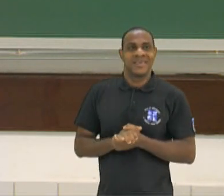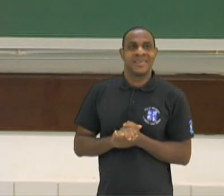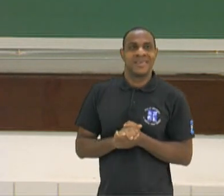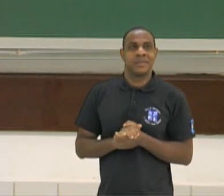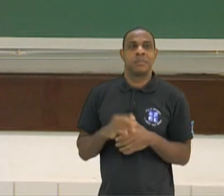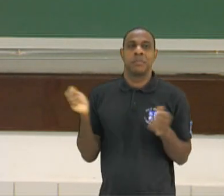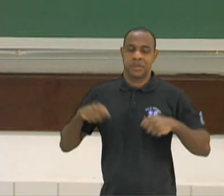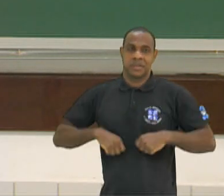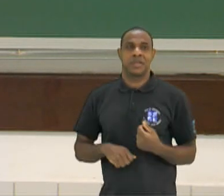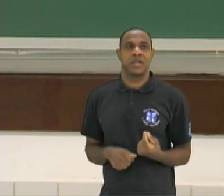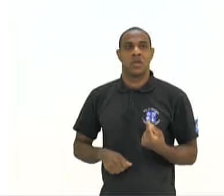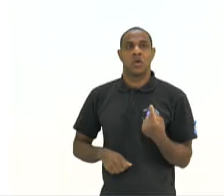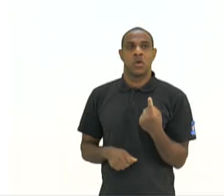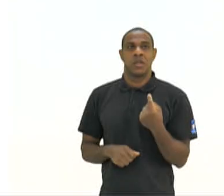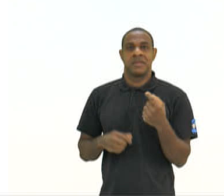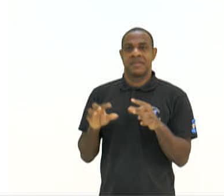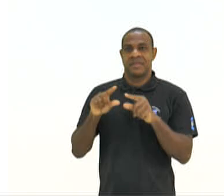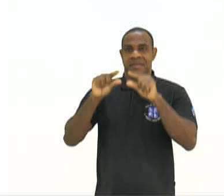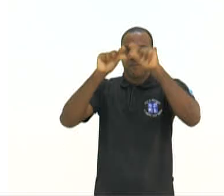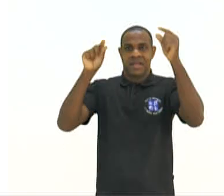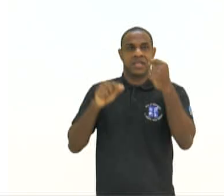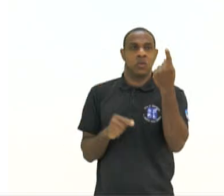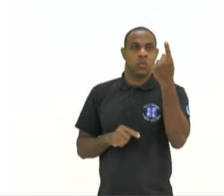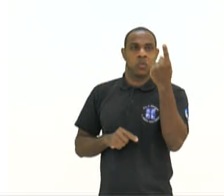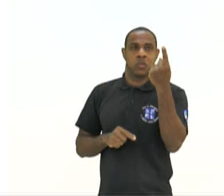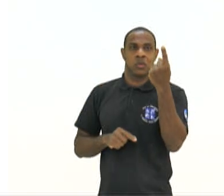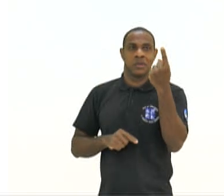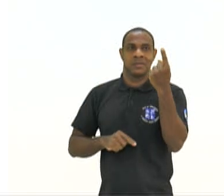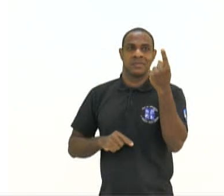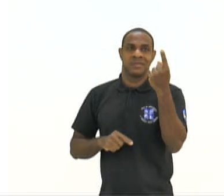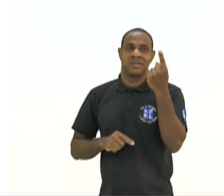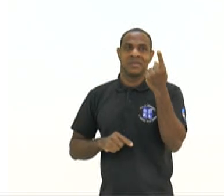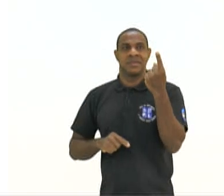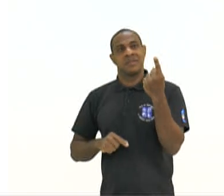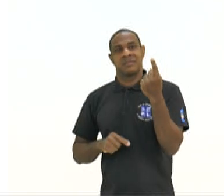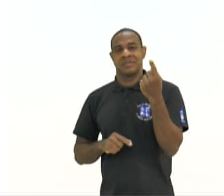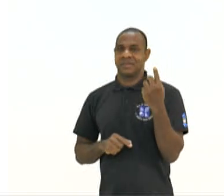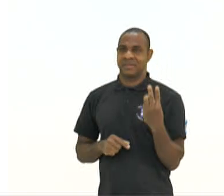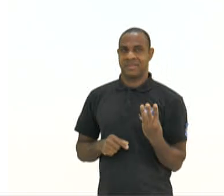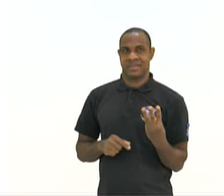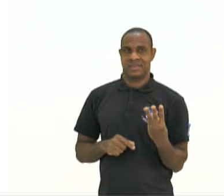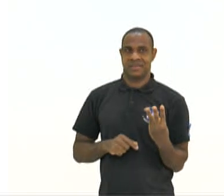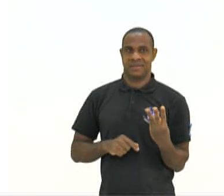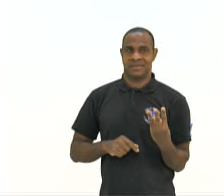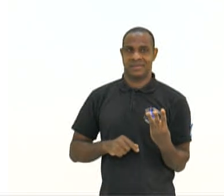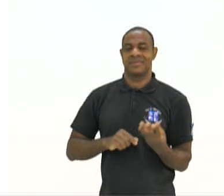1 e na frase 3. A frustrating game I can't recommend,